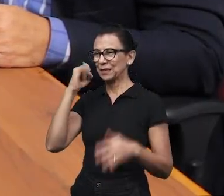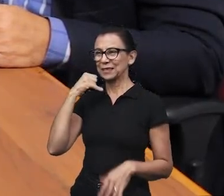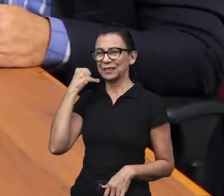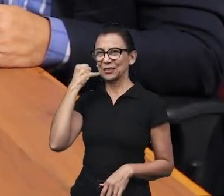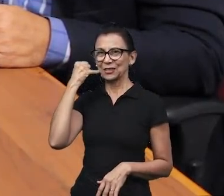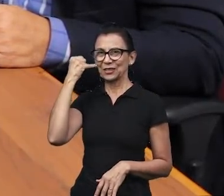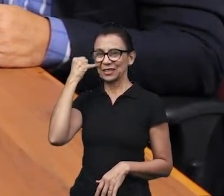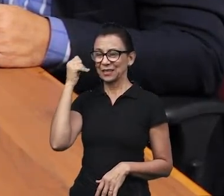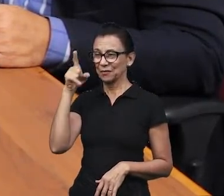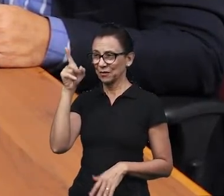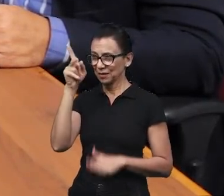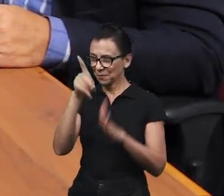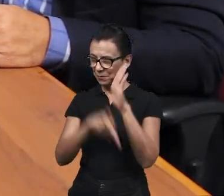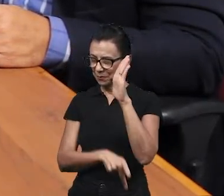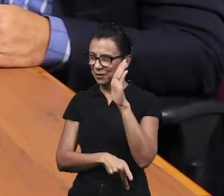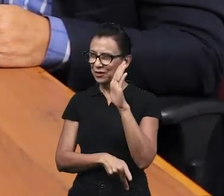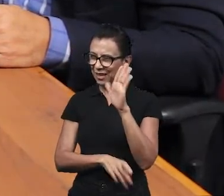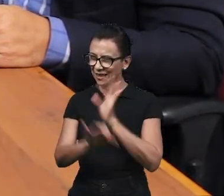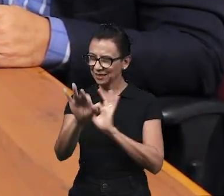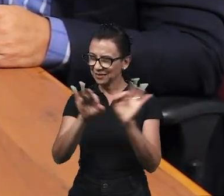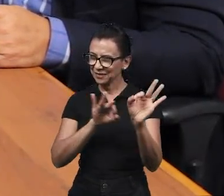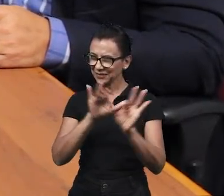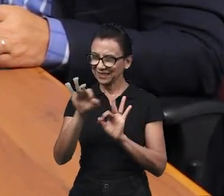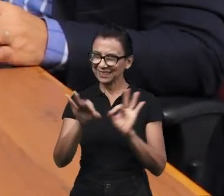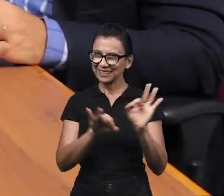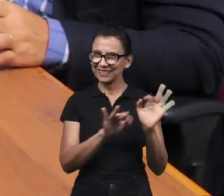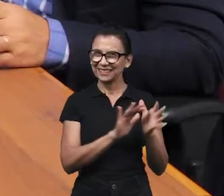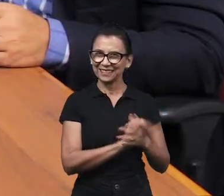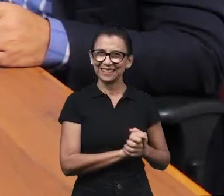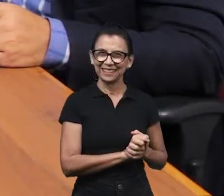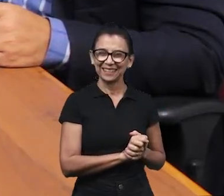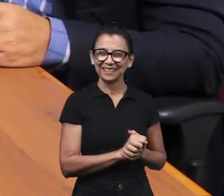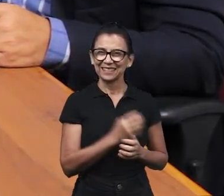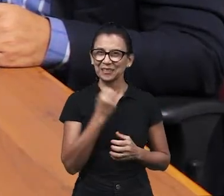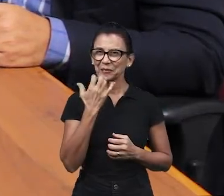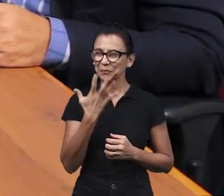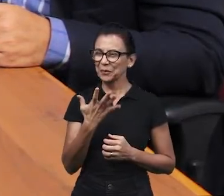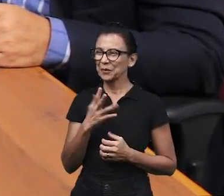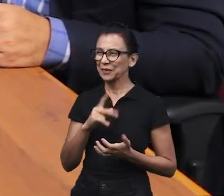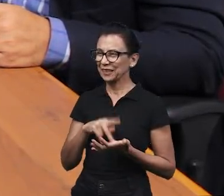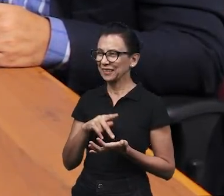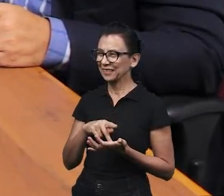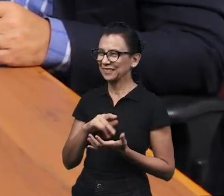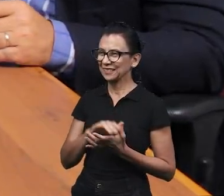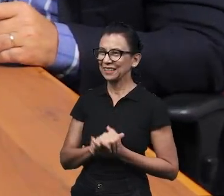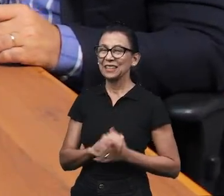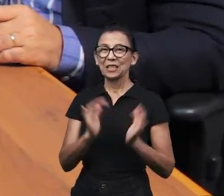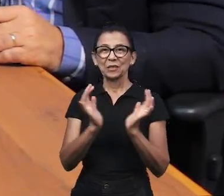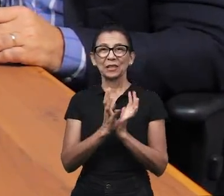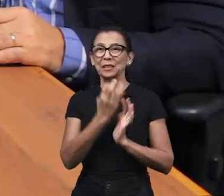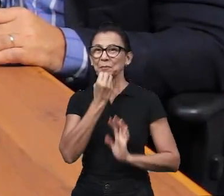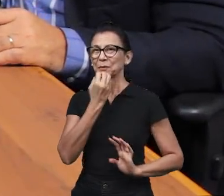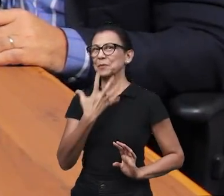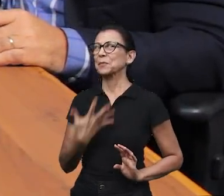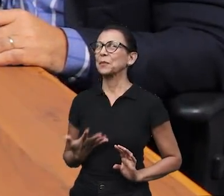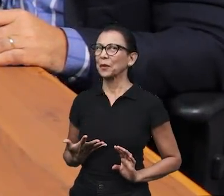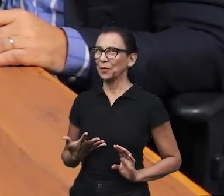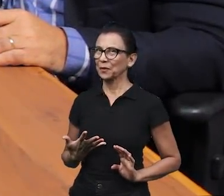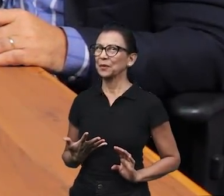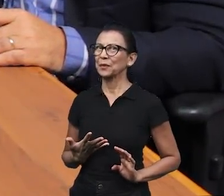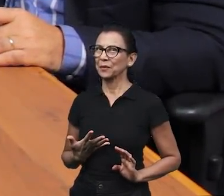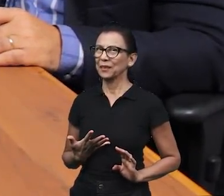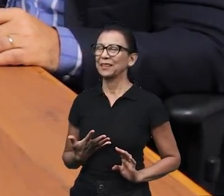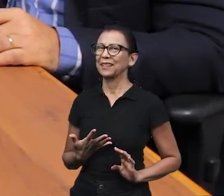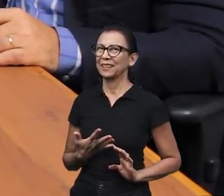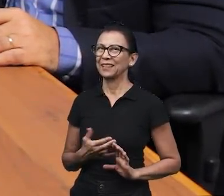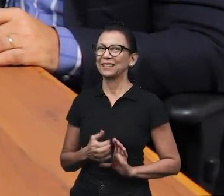que foi você que projetou, né? Não, mas toda a equipe trabalhou com afinco. E você tem uma equipe muito boa, né? Essa